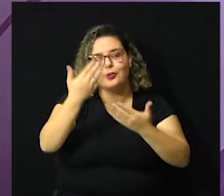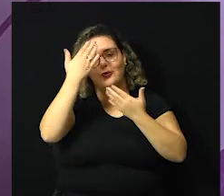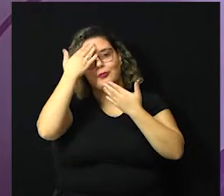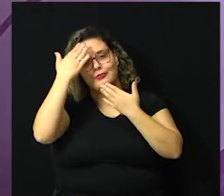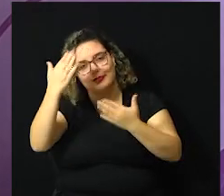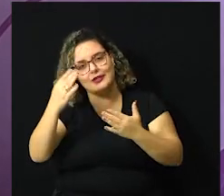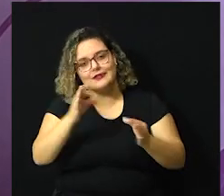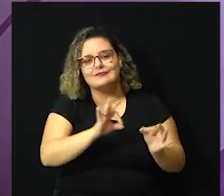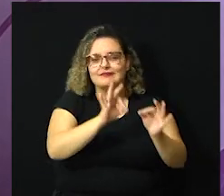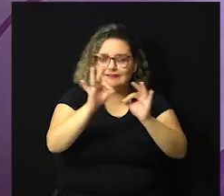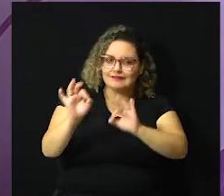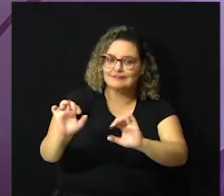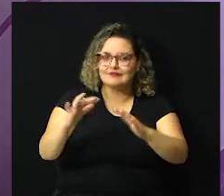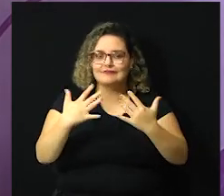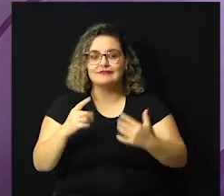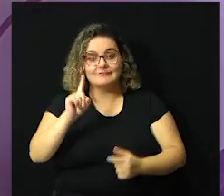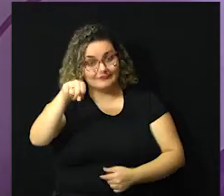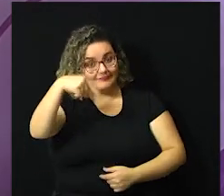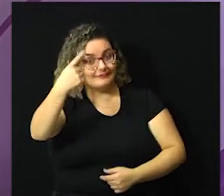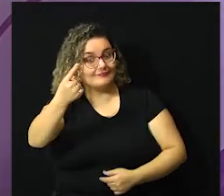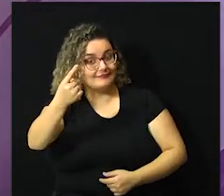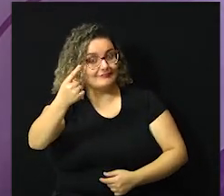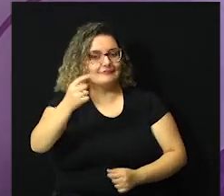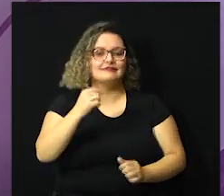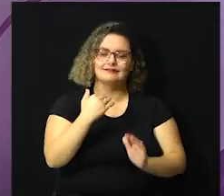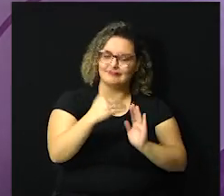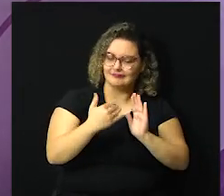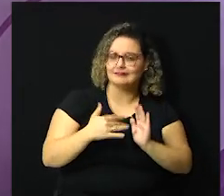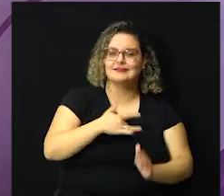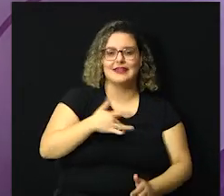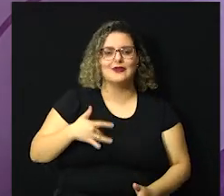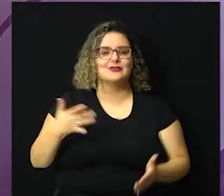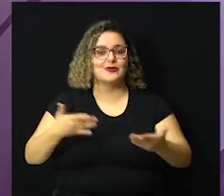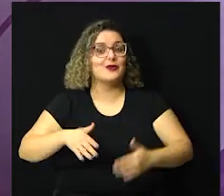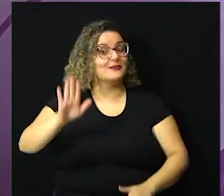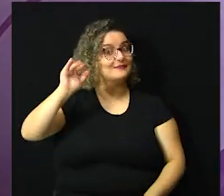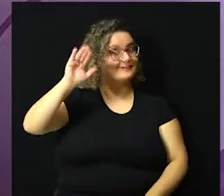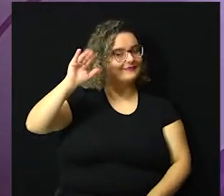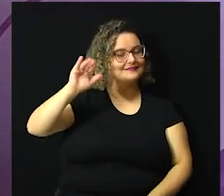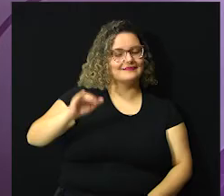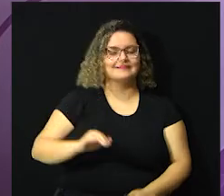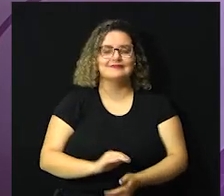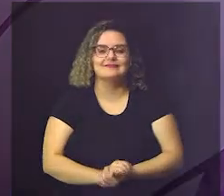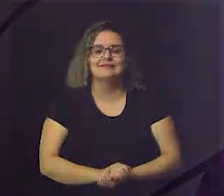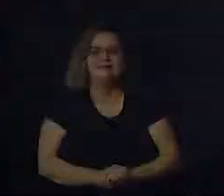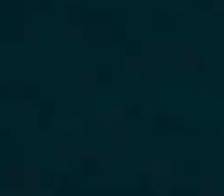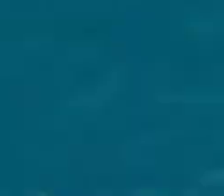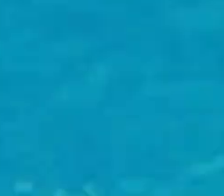muito obrigada pela companhia e audiência, a gente se vê na próxima edição do Saúde Agora. Se cuida, tchau!